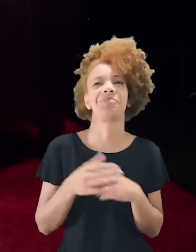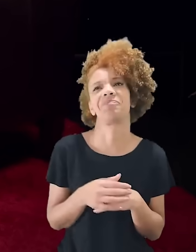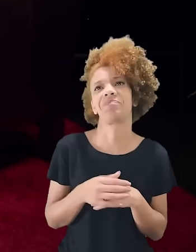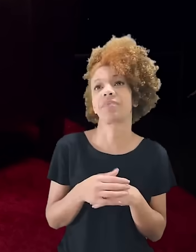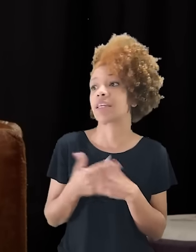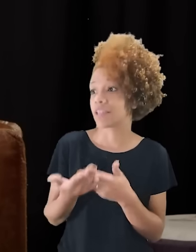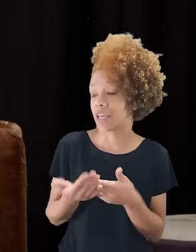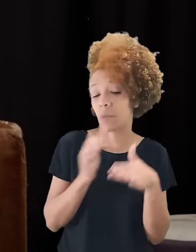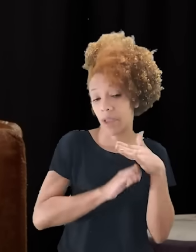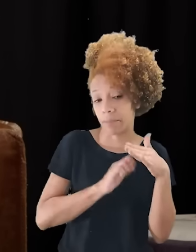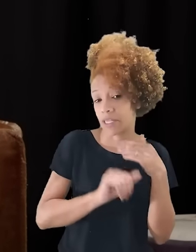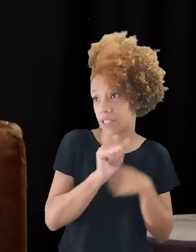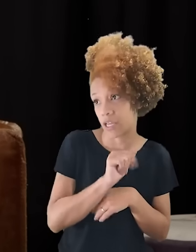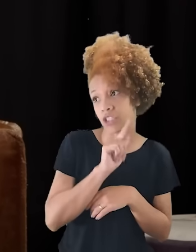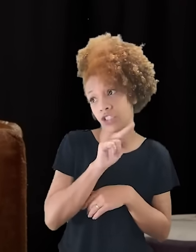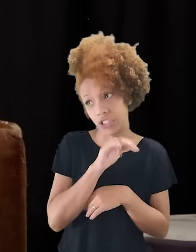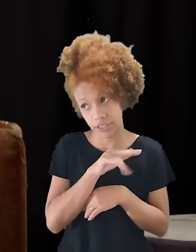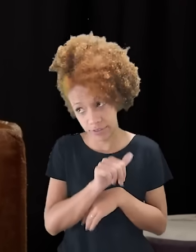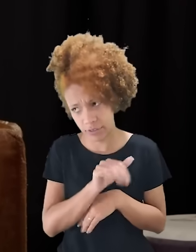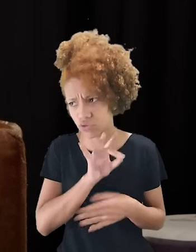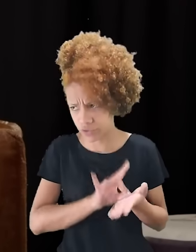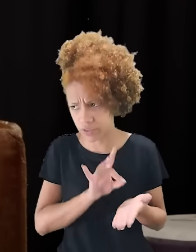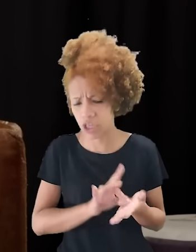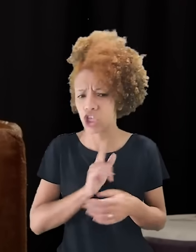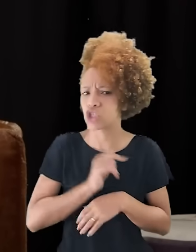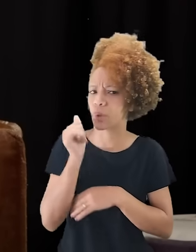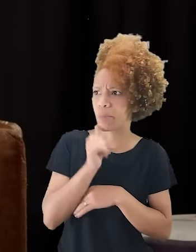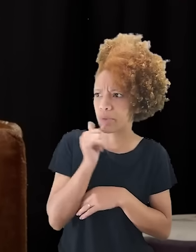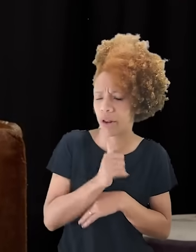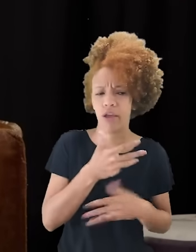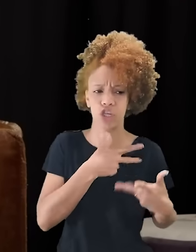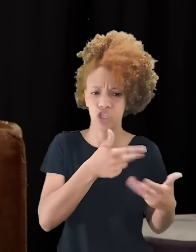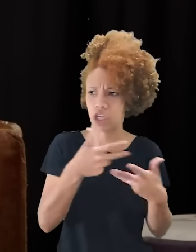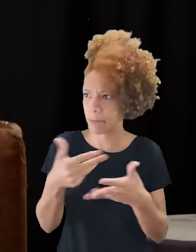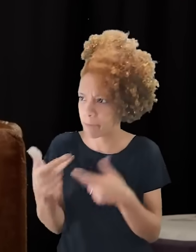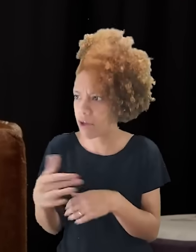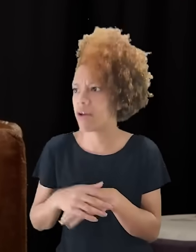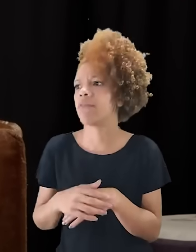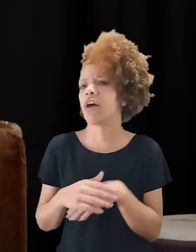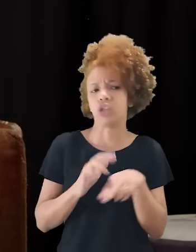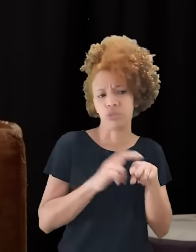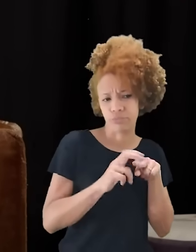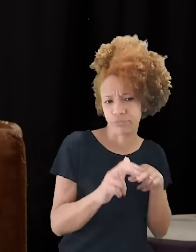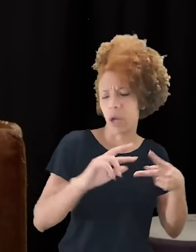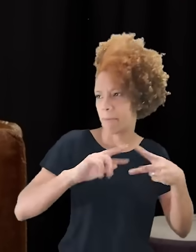aí era uma agência que realmente era uma agência e aí tinha uma mulher que chamava gente dava passagem de metrô se pegava o metrô a